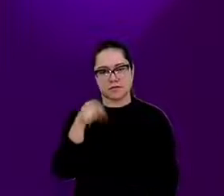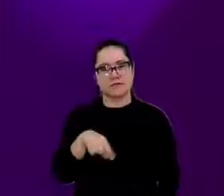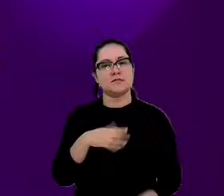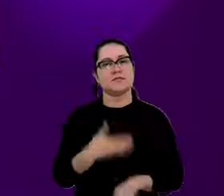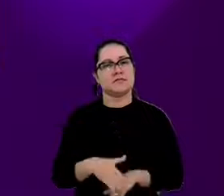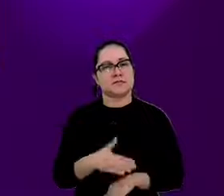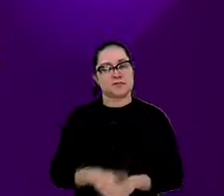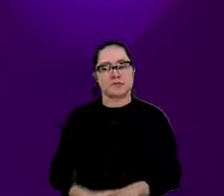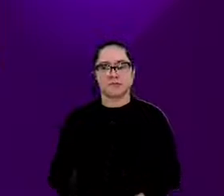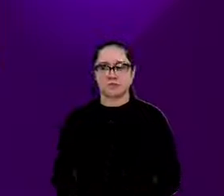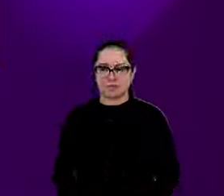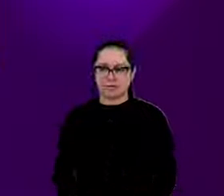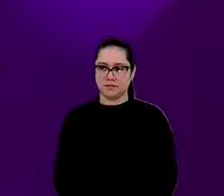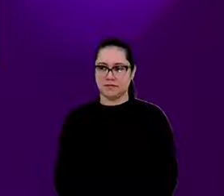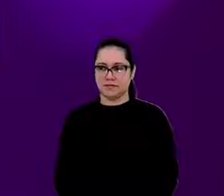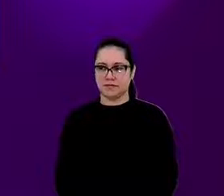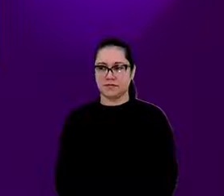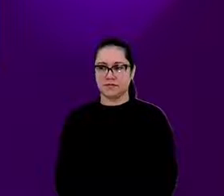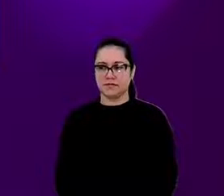clínica.